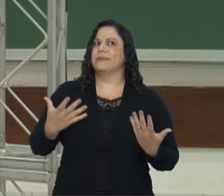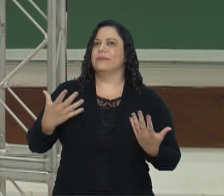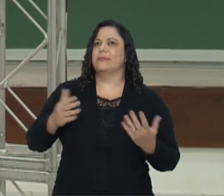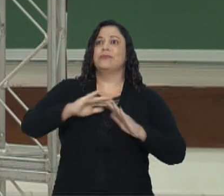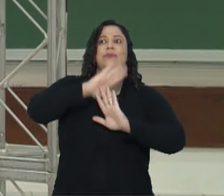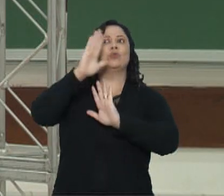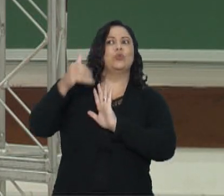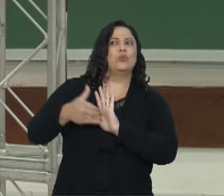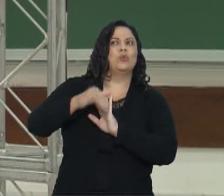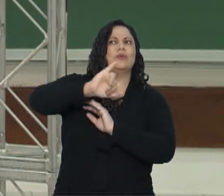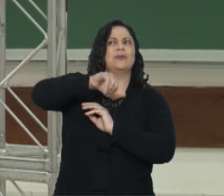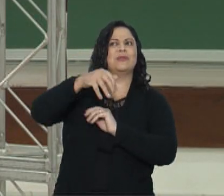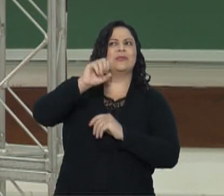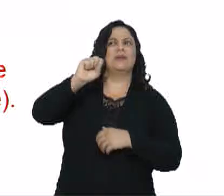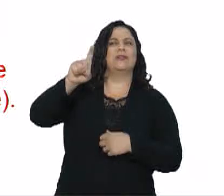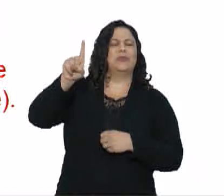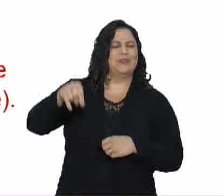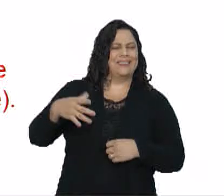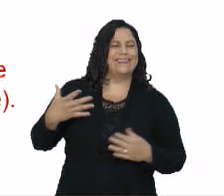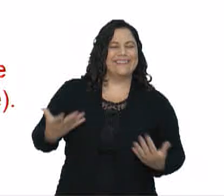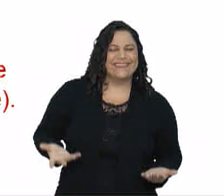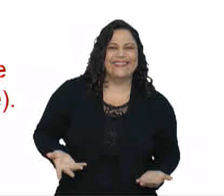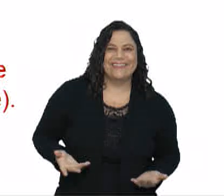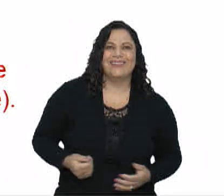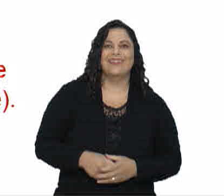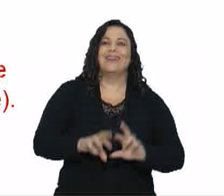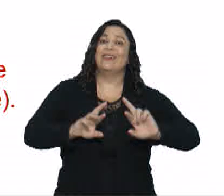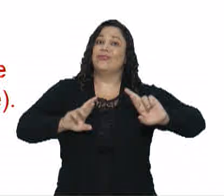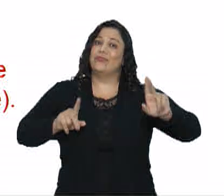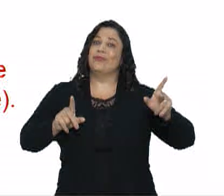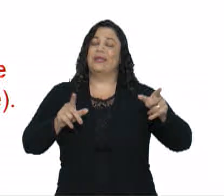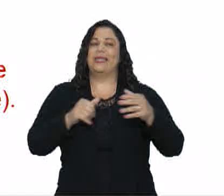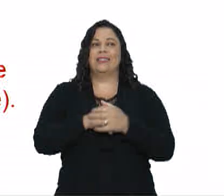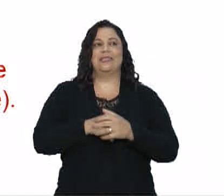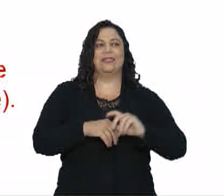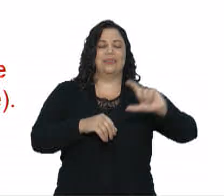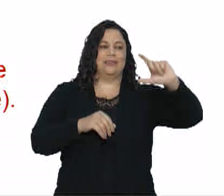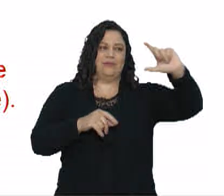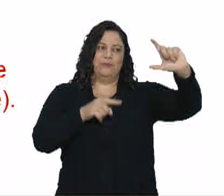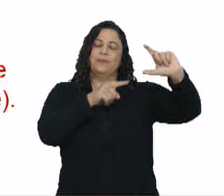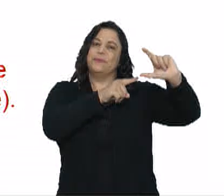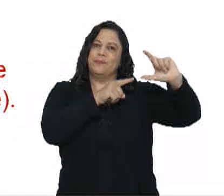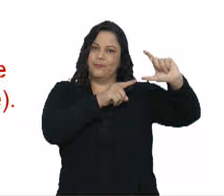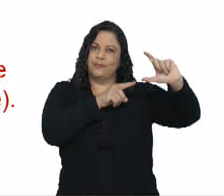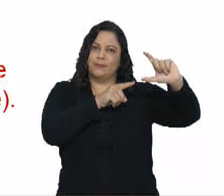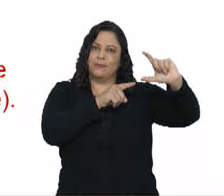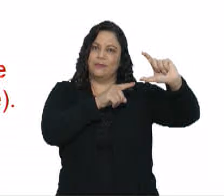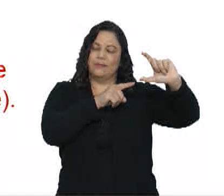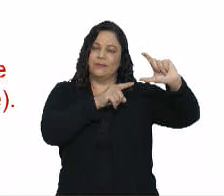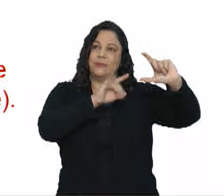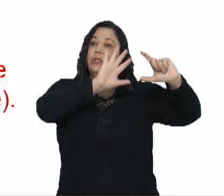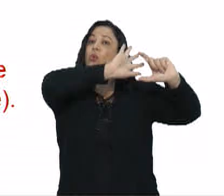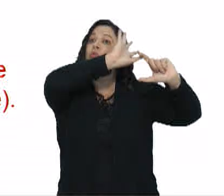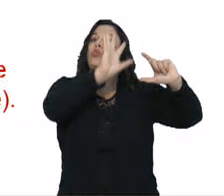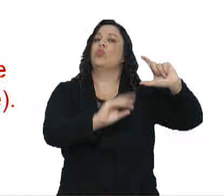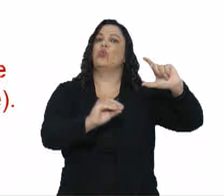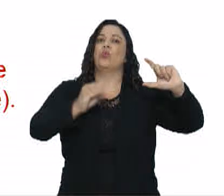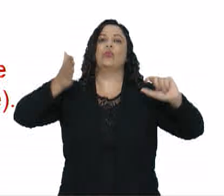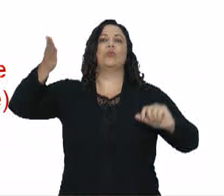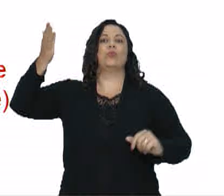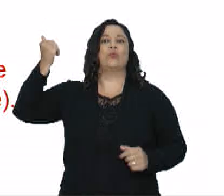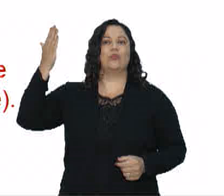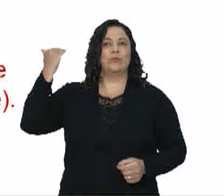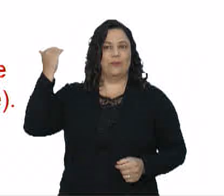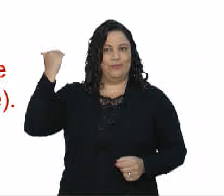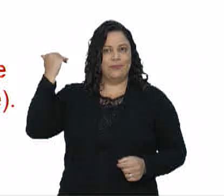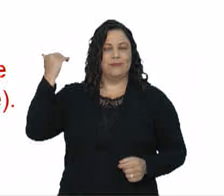assim. Então lá, diferença, né? No primeiro bloco, os verbos estão todos no passado, pretérito